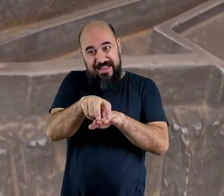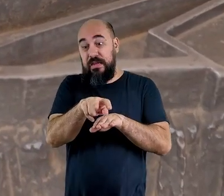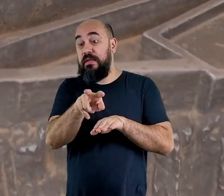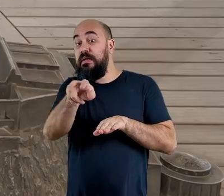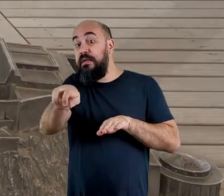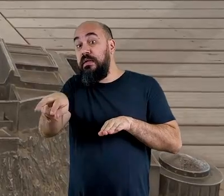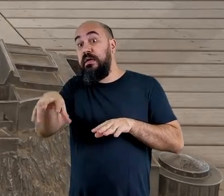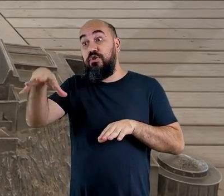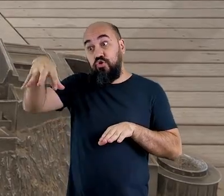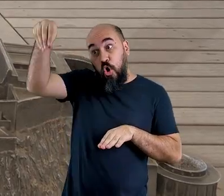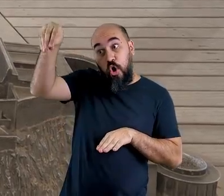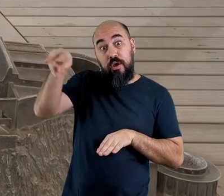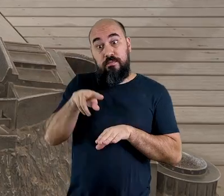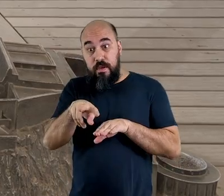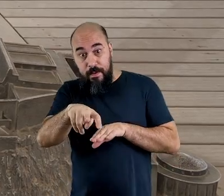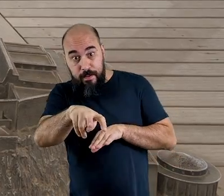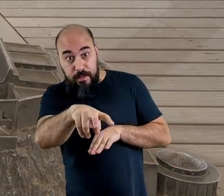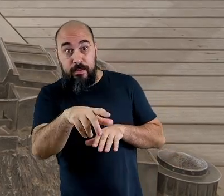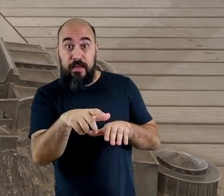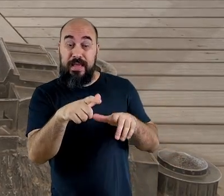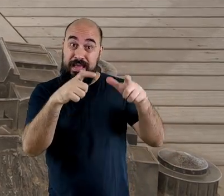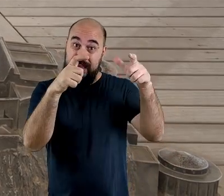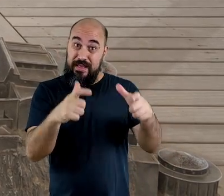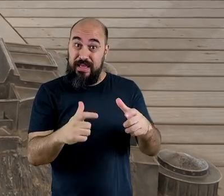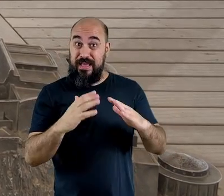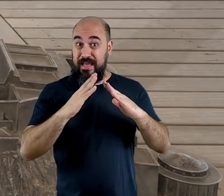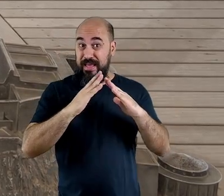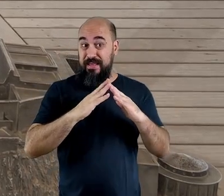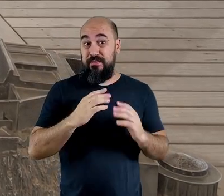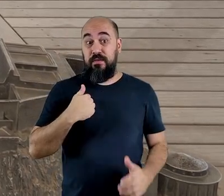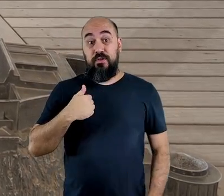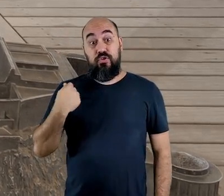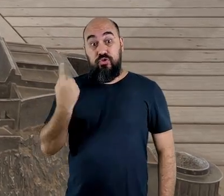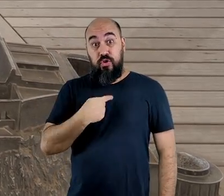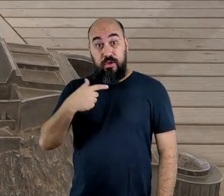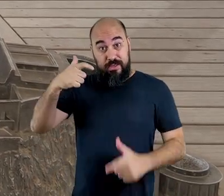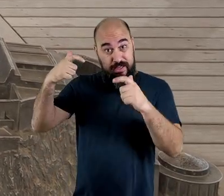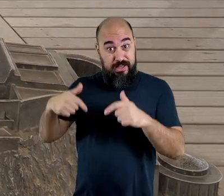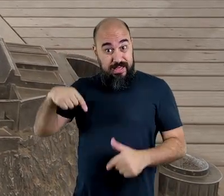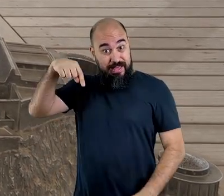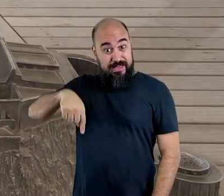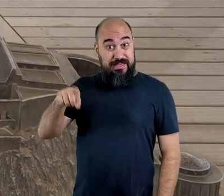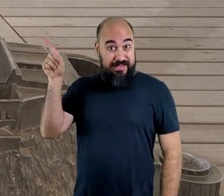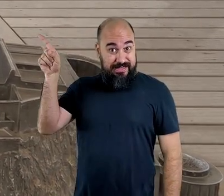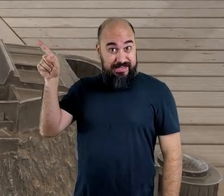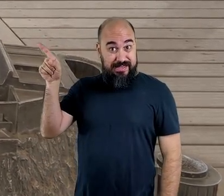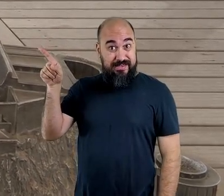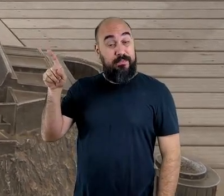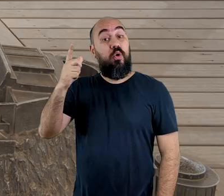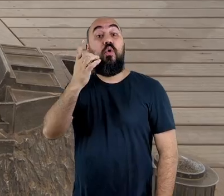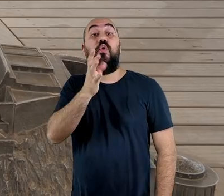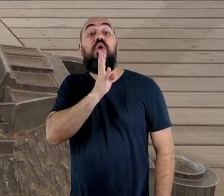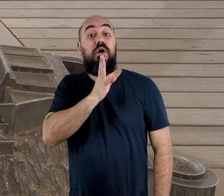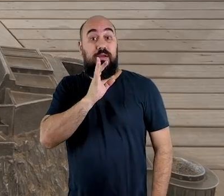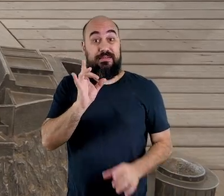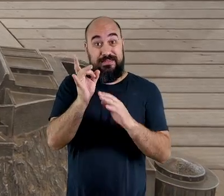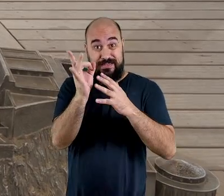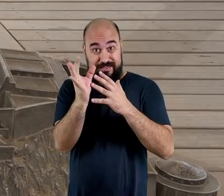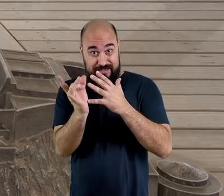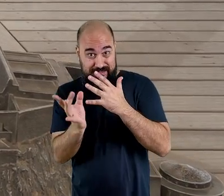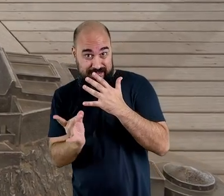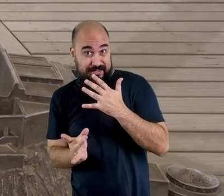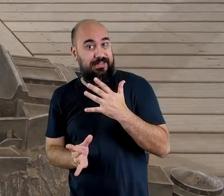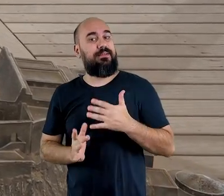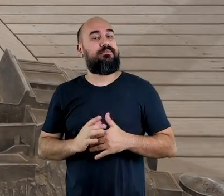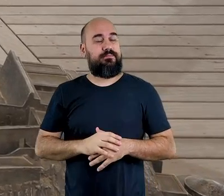O palácio está nessa direção e nós estamos aqui caminhando para conhecer mais detalhes dele. Mas, Yehuda, o que